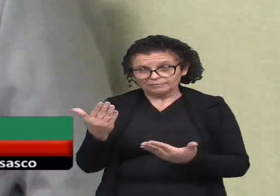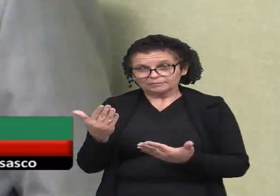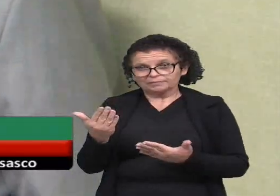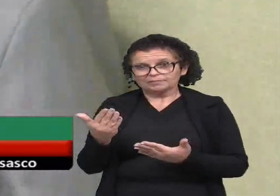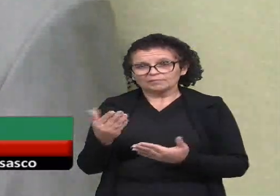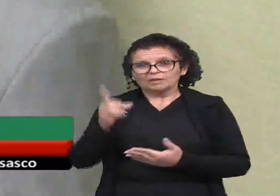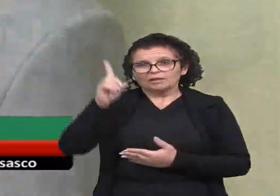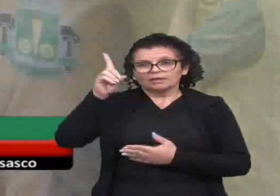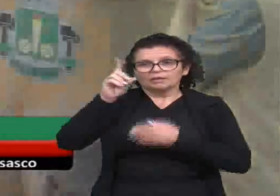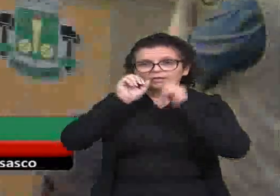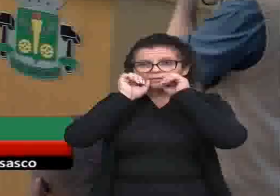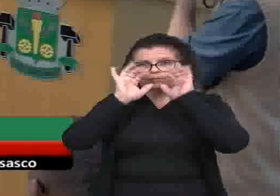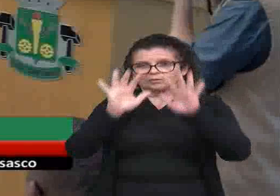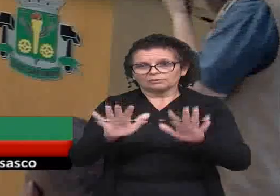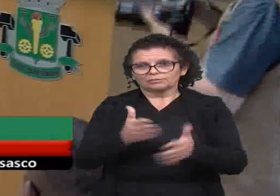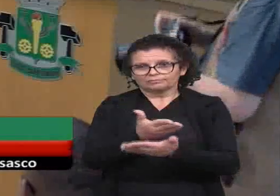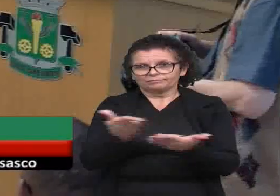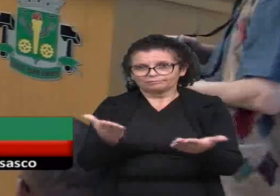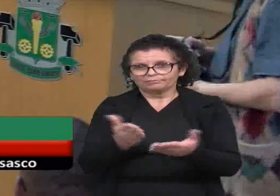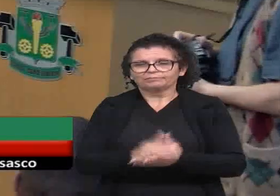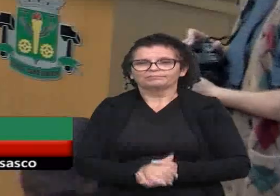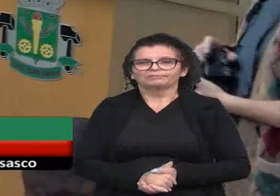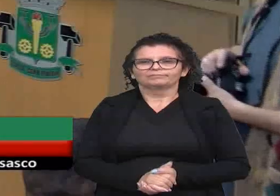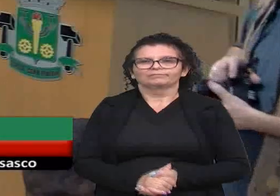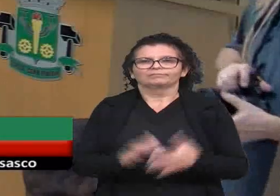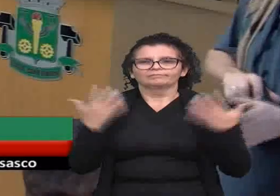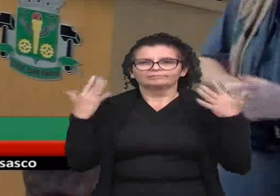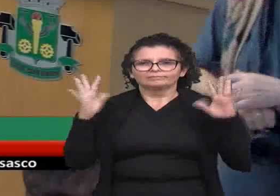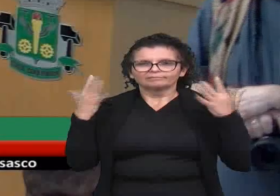Que Deus abençoe a todos.